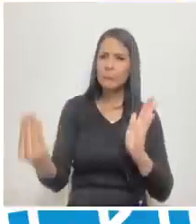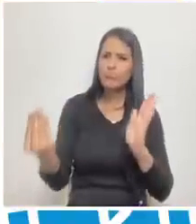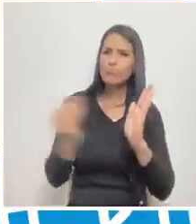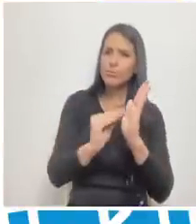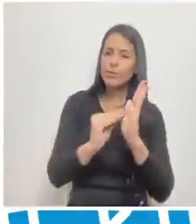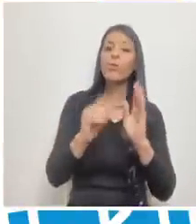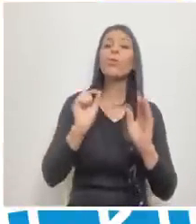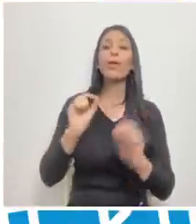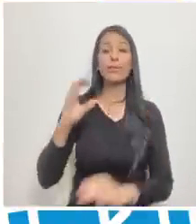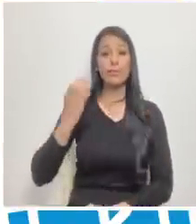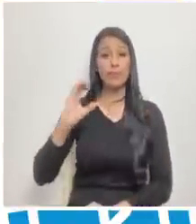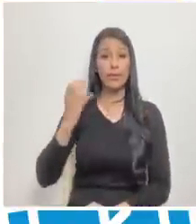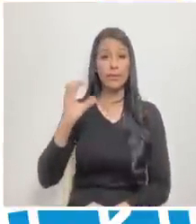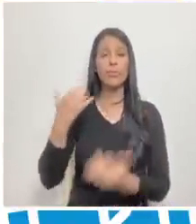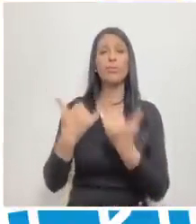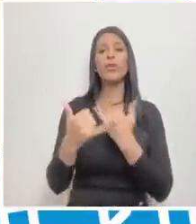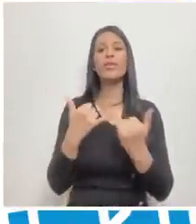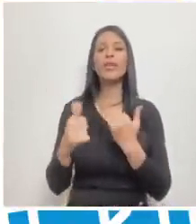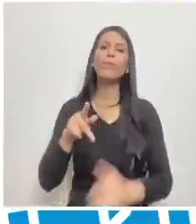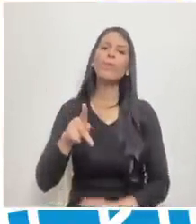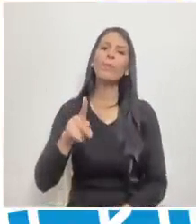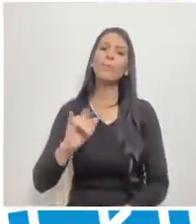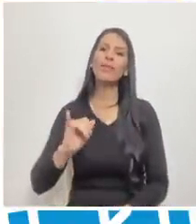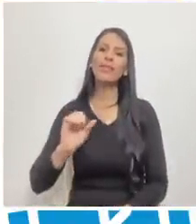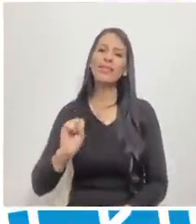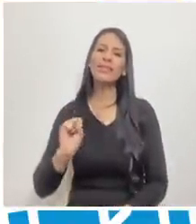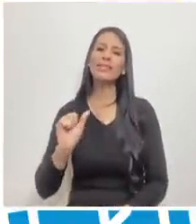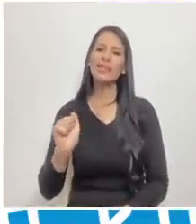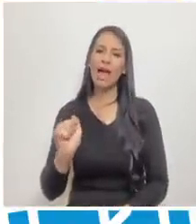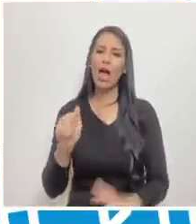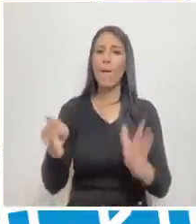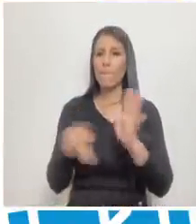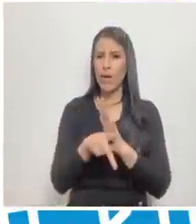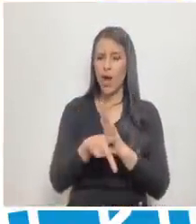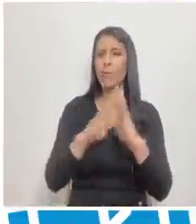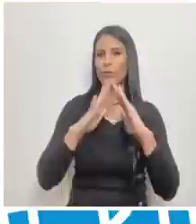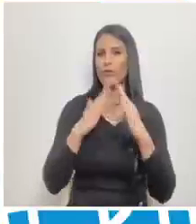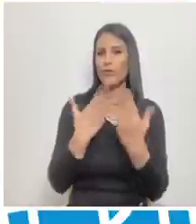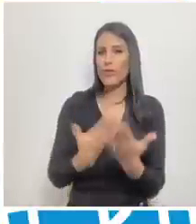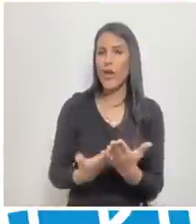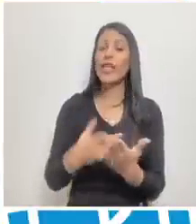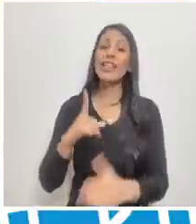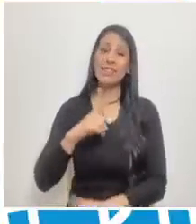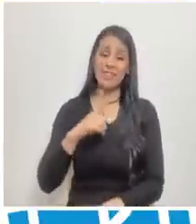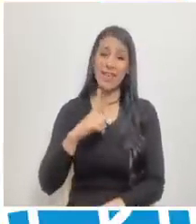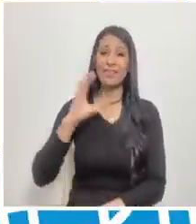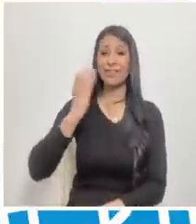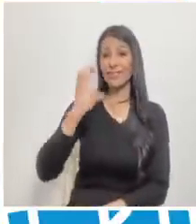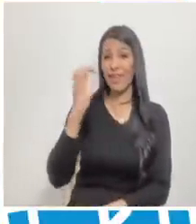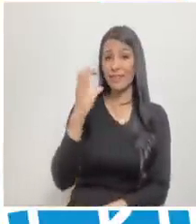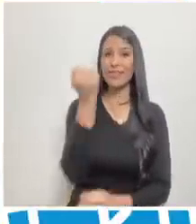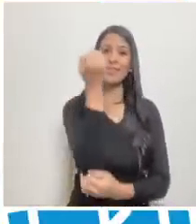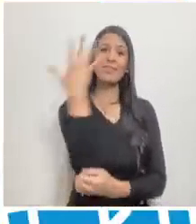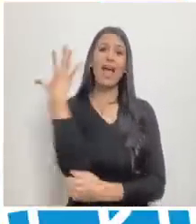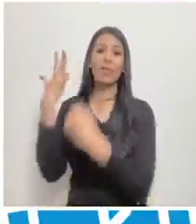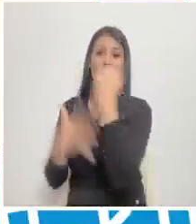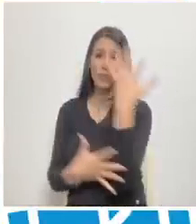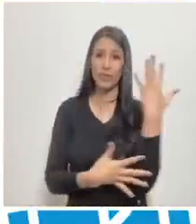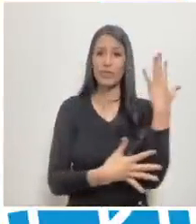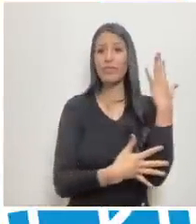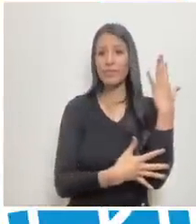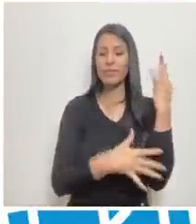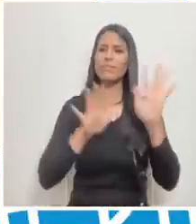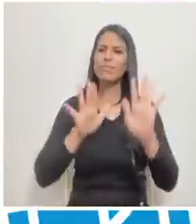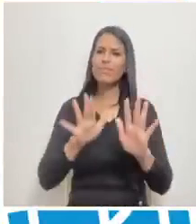exemplo, o PISA, ou PISA para escolas, coloca ciências da natureza e ciências naturais, mas eu acho importante botar as ciências